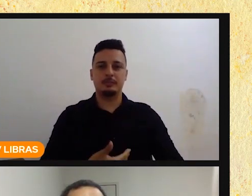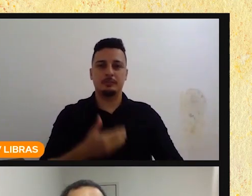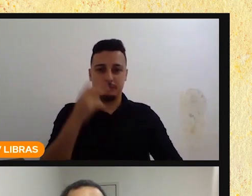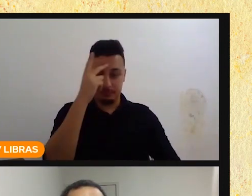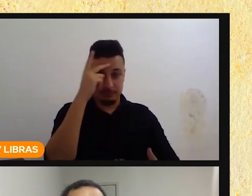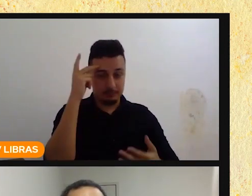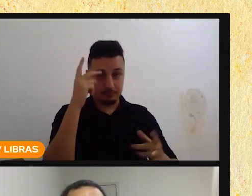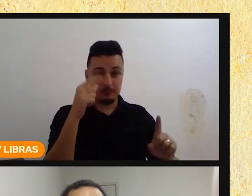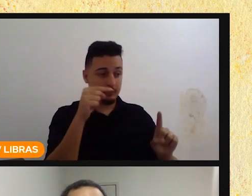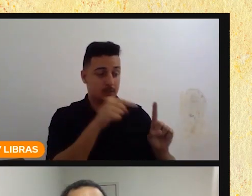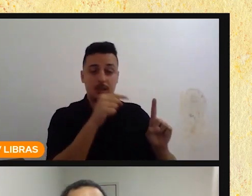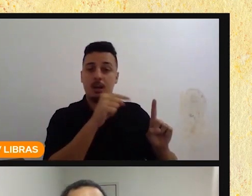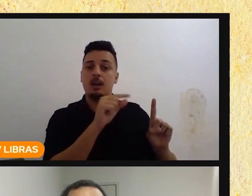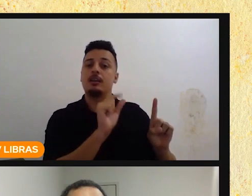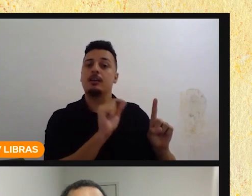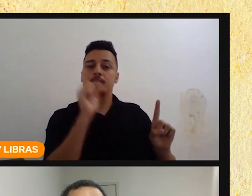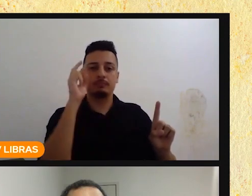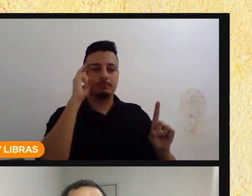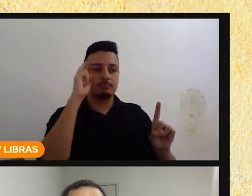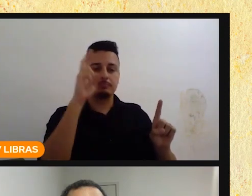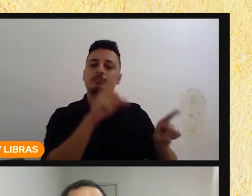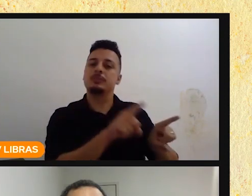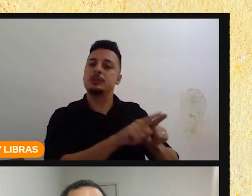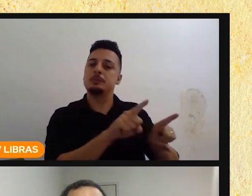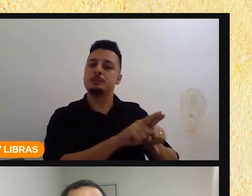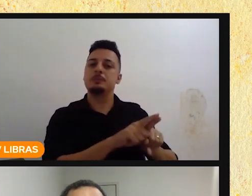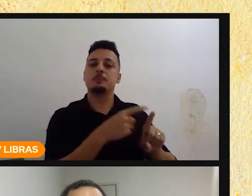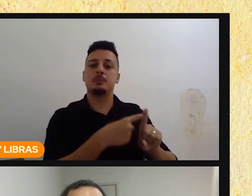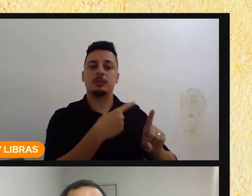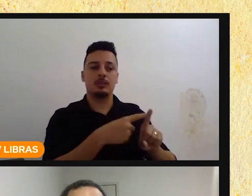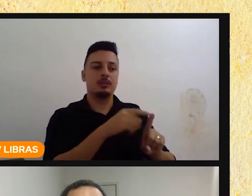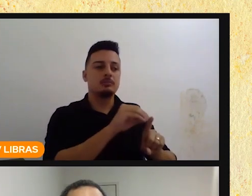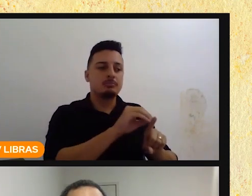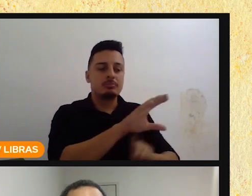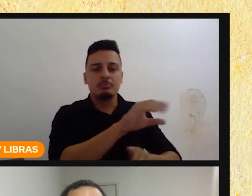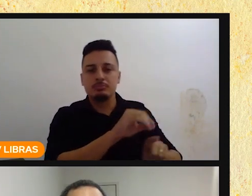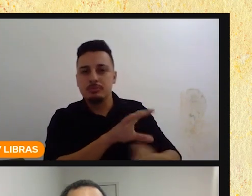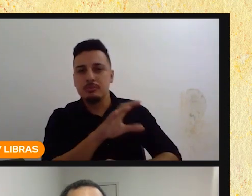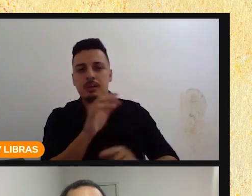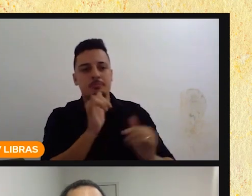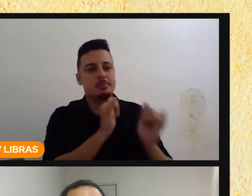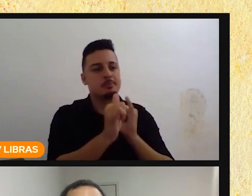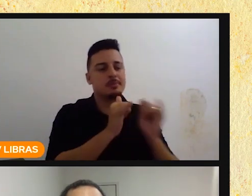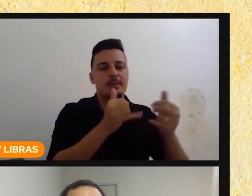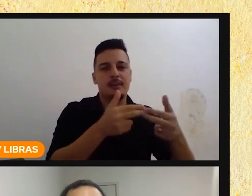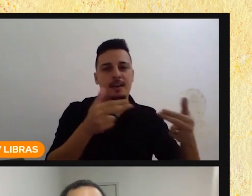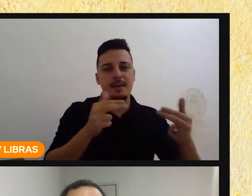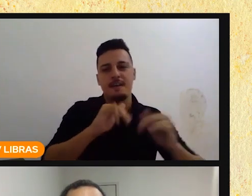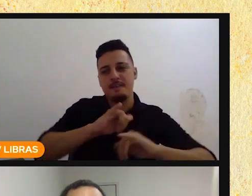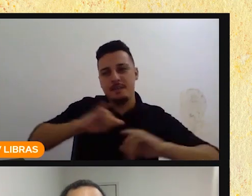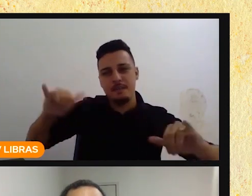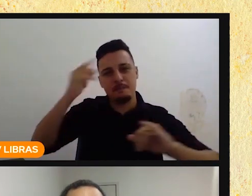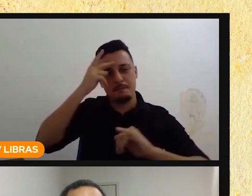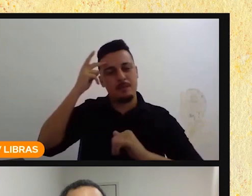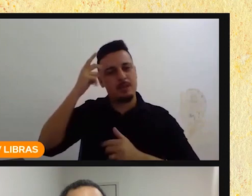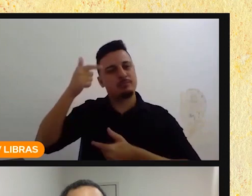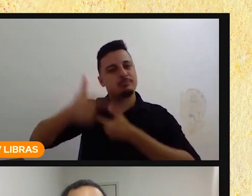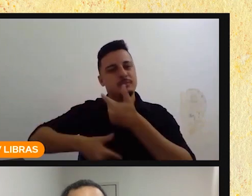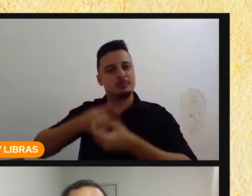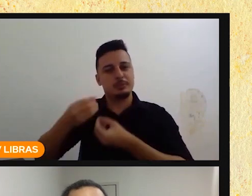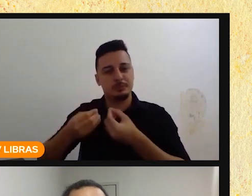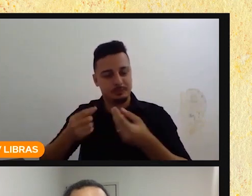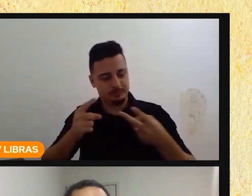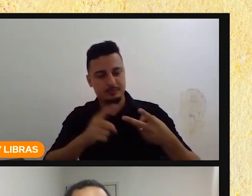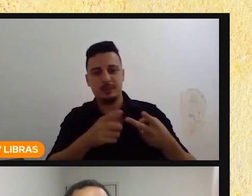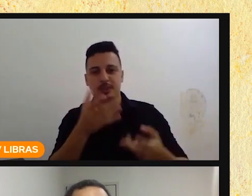para o público e para o meio da animação, né, informações especificamente sobre a questão da produção. E Ulisses, bem-vindo também